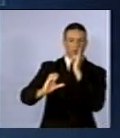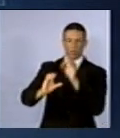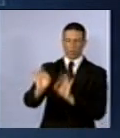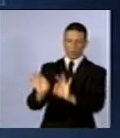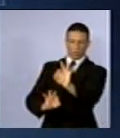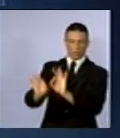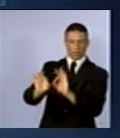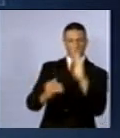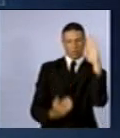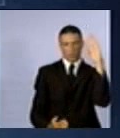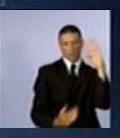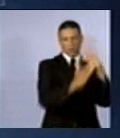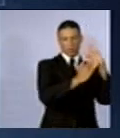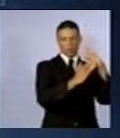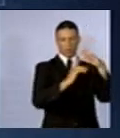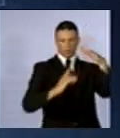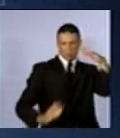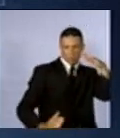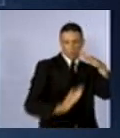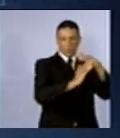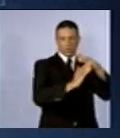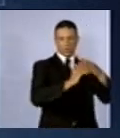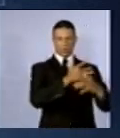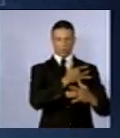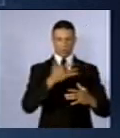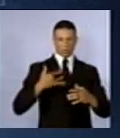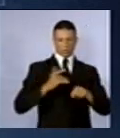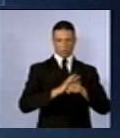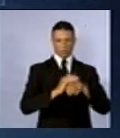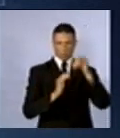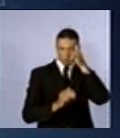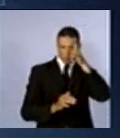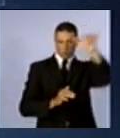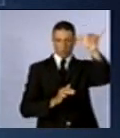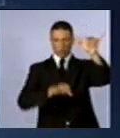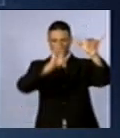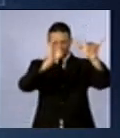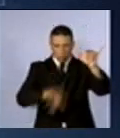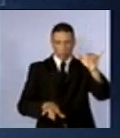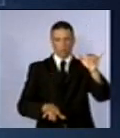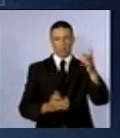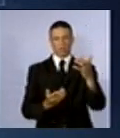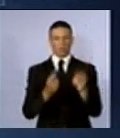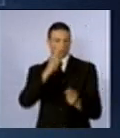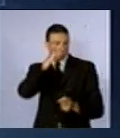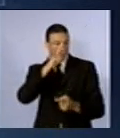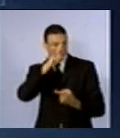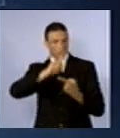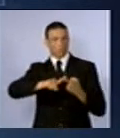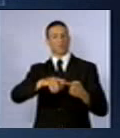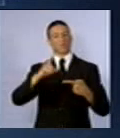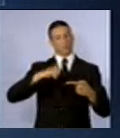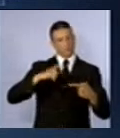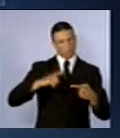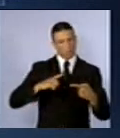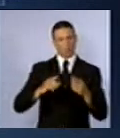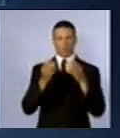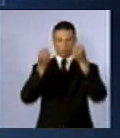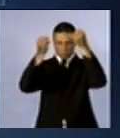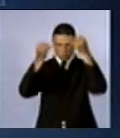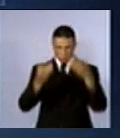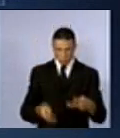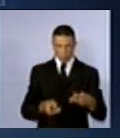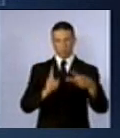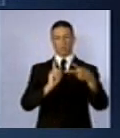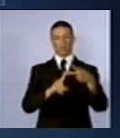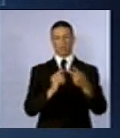fixação dos limites de precaução, estão associados aos riscos eventualmente abordados,